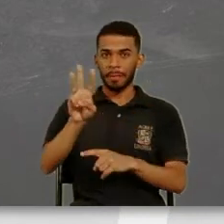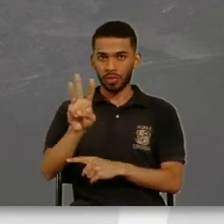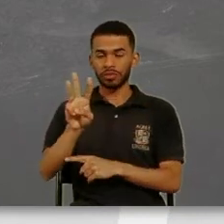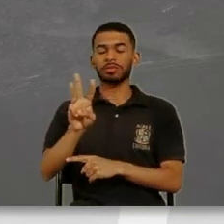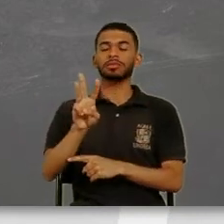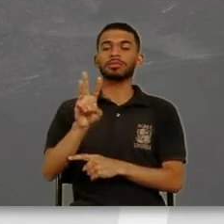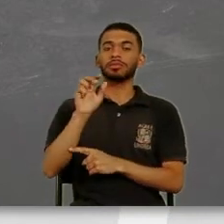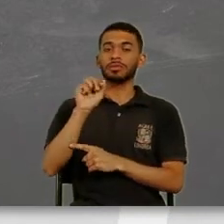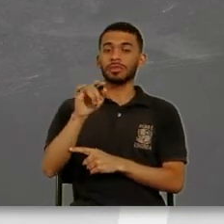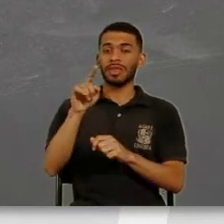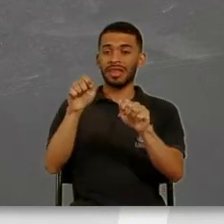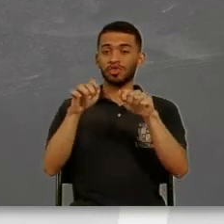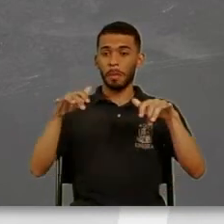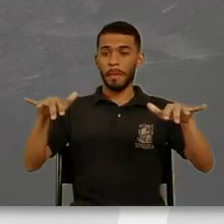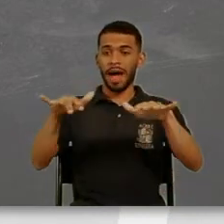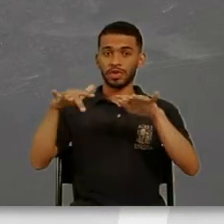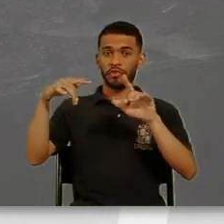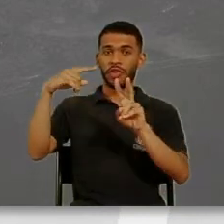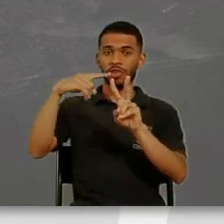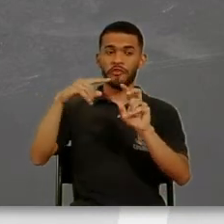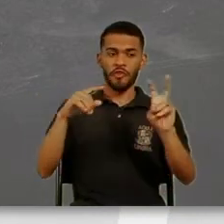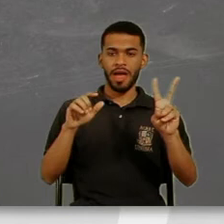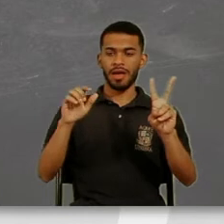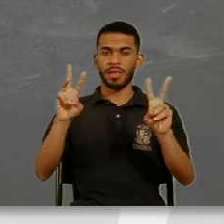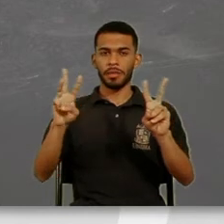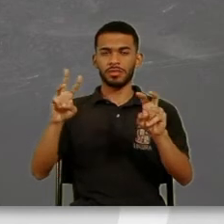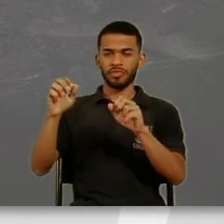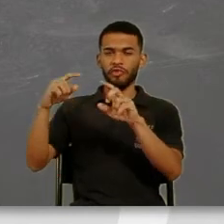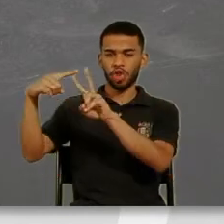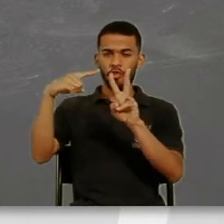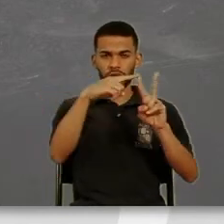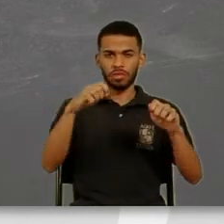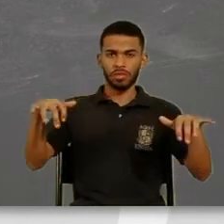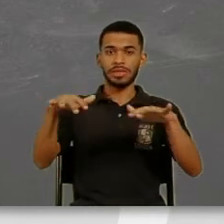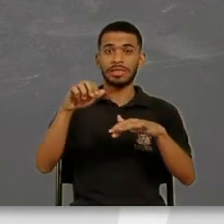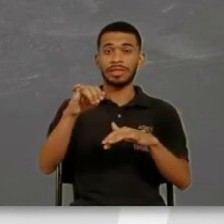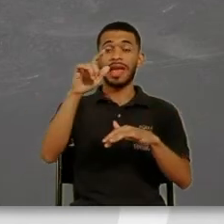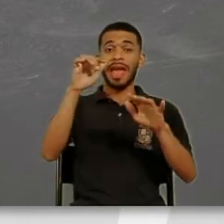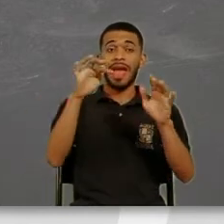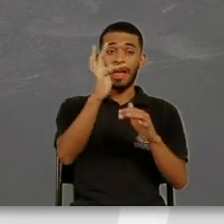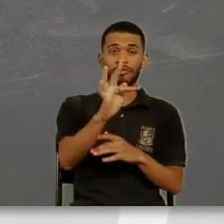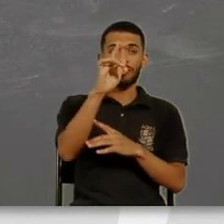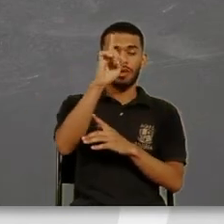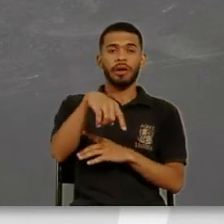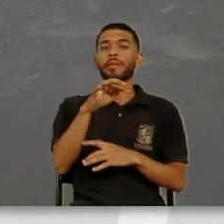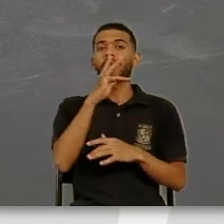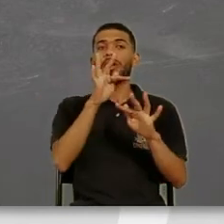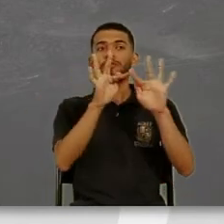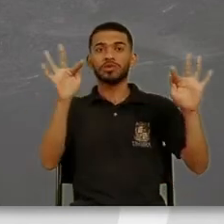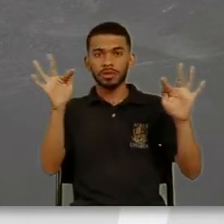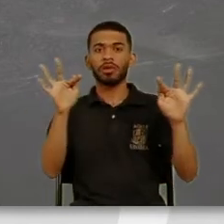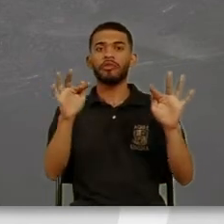eles forem espaços vetoriais e se F for uma função de domínio V e